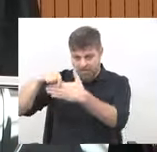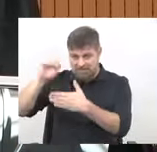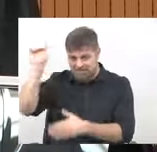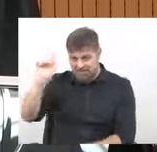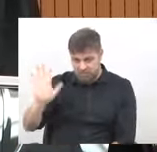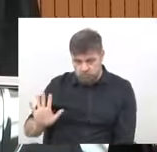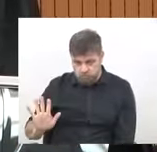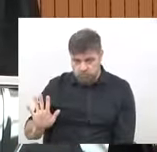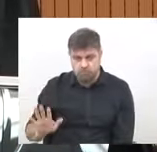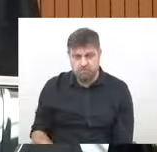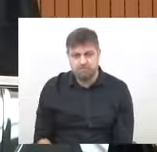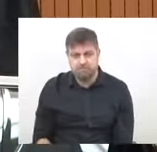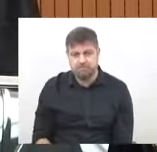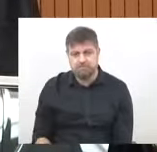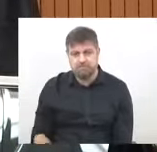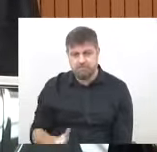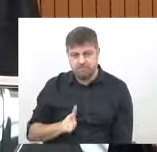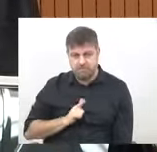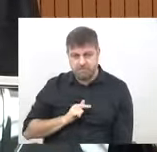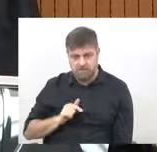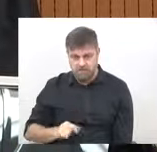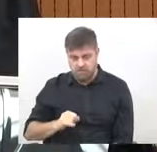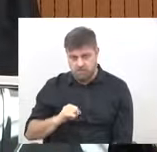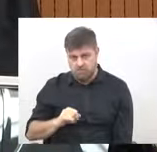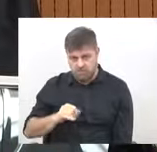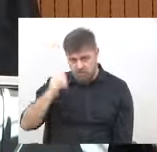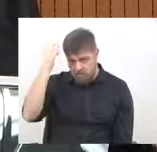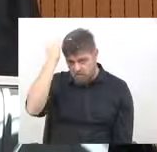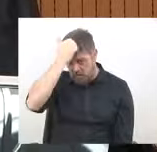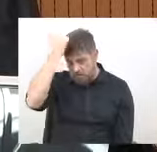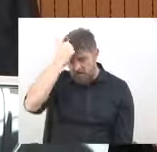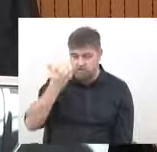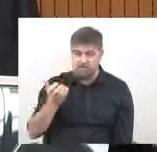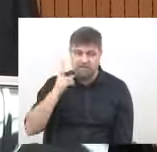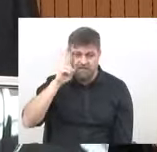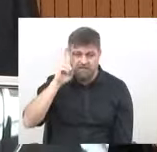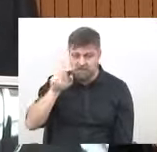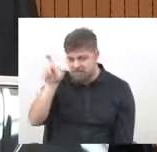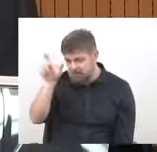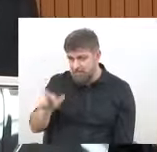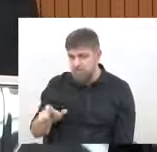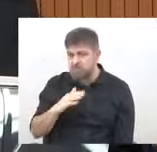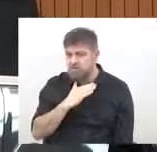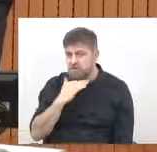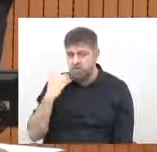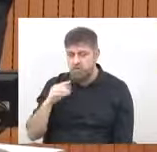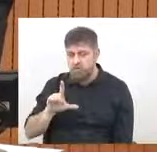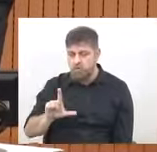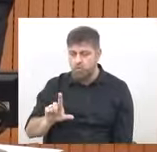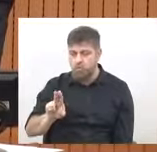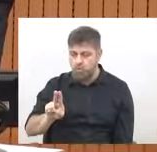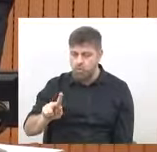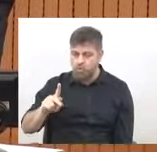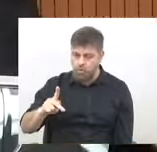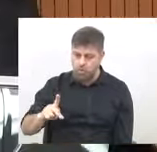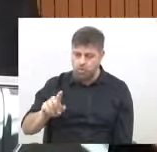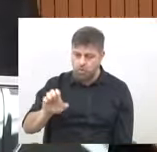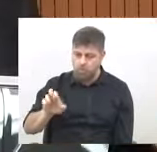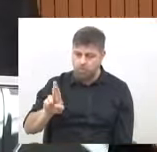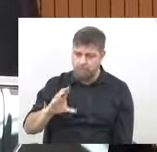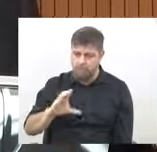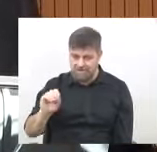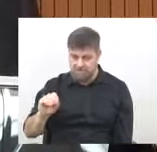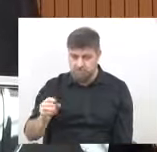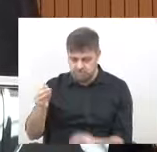2874, do senhor Ailton da Farmácia, requerendo manifestação de pesar pelo falecimento do senhor Lupércio Simeão. Em camisa.